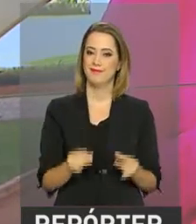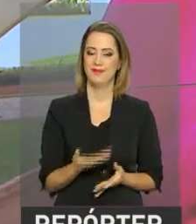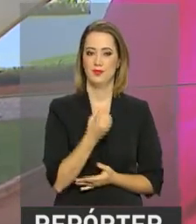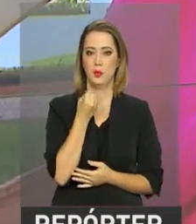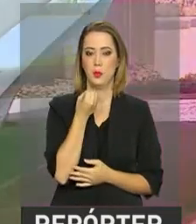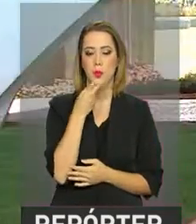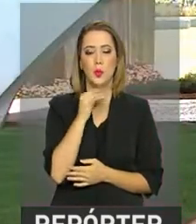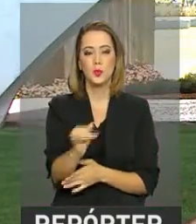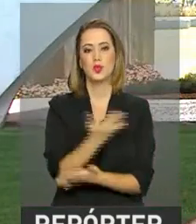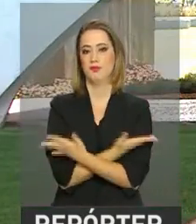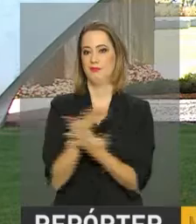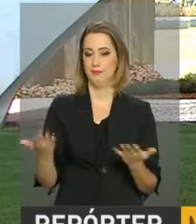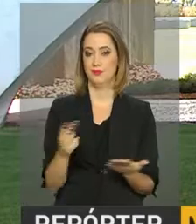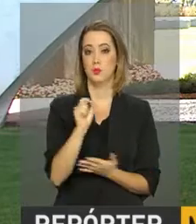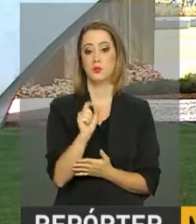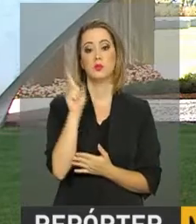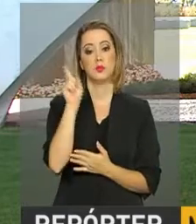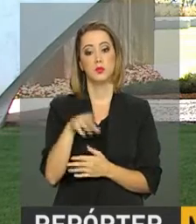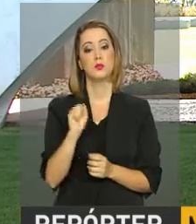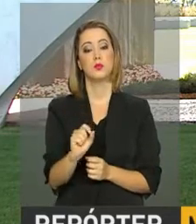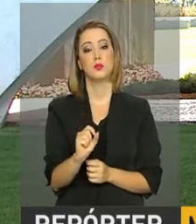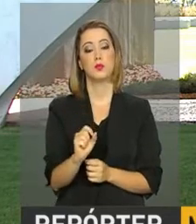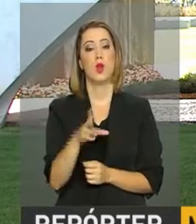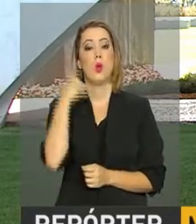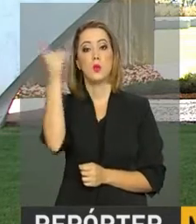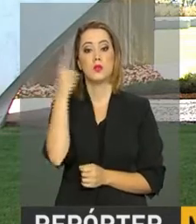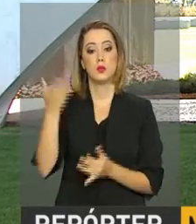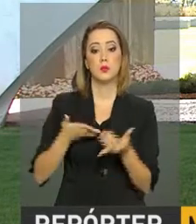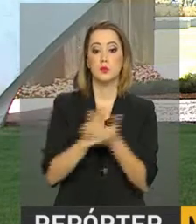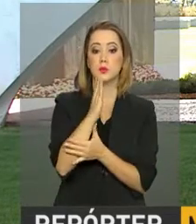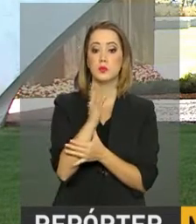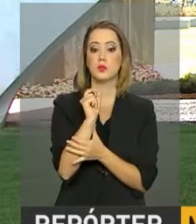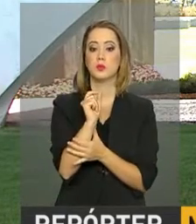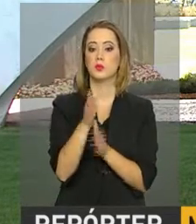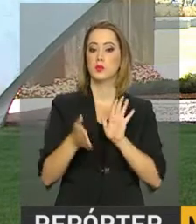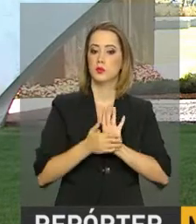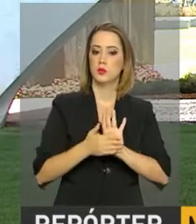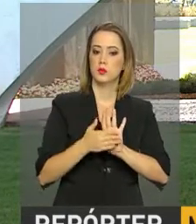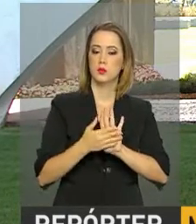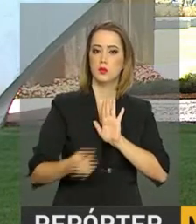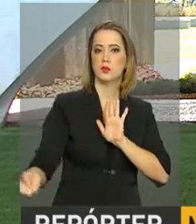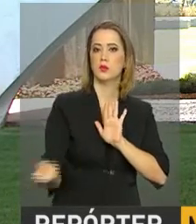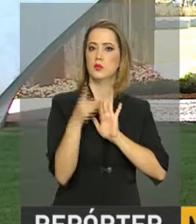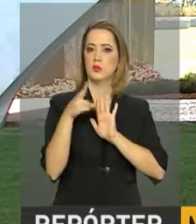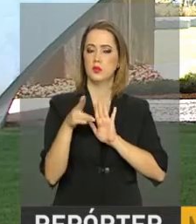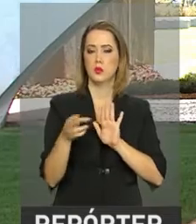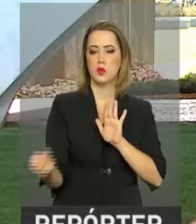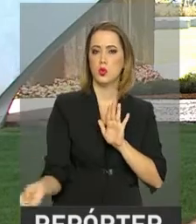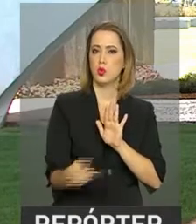luís bom dia a todos é isso mesmo zé luís a os deputados aprovaram a proposta de renegociação das dívidas